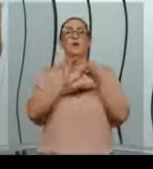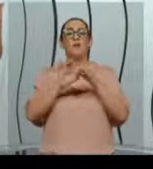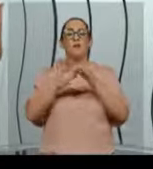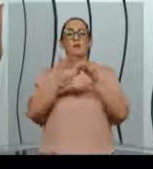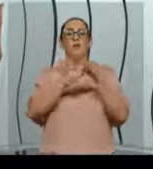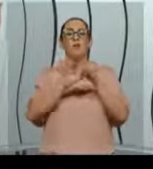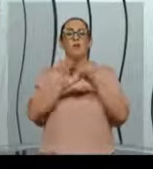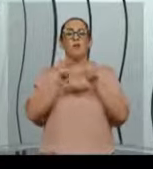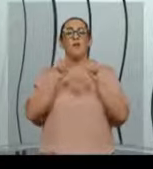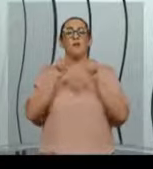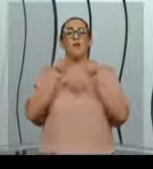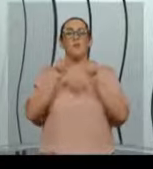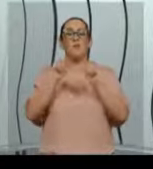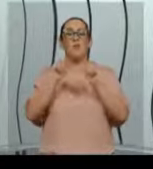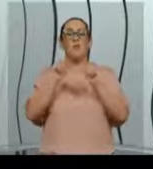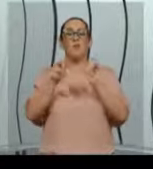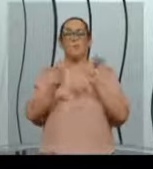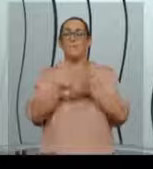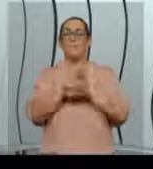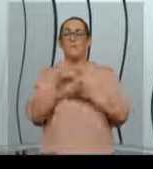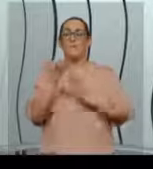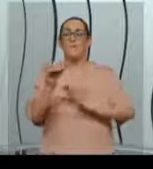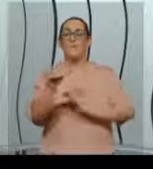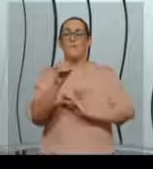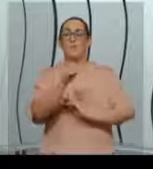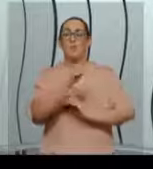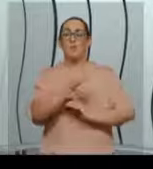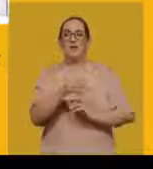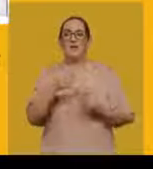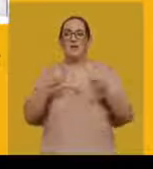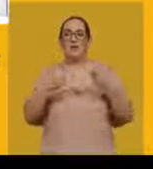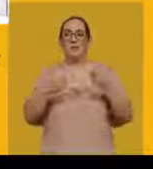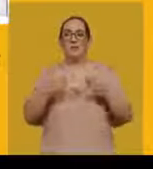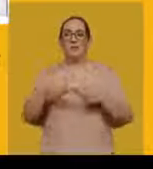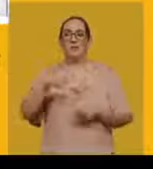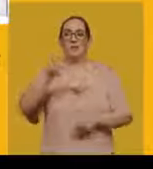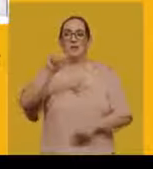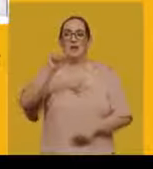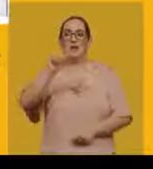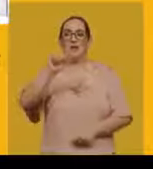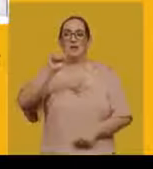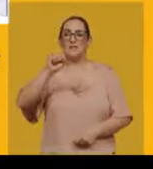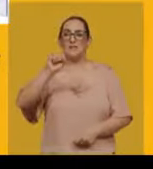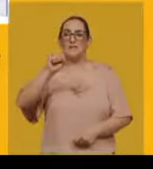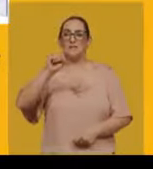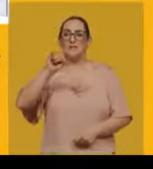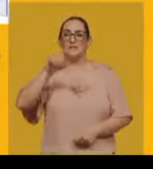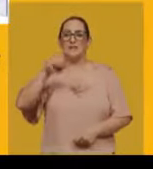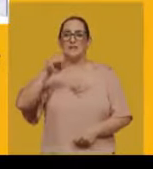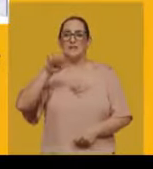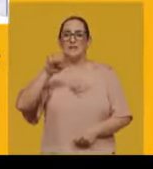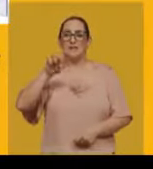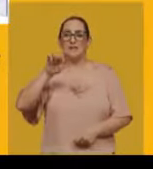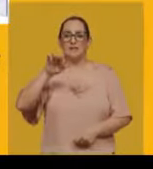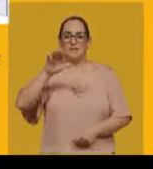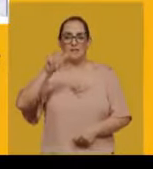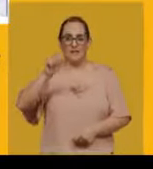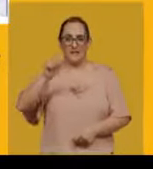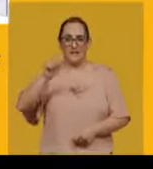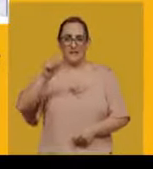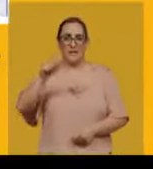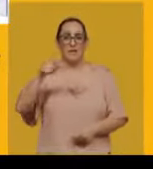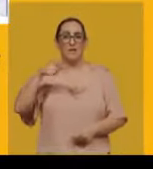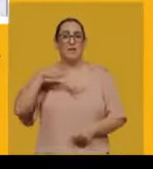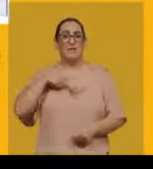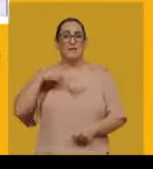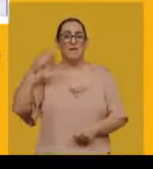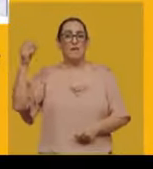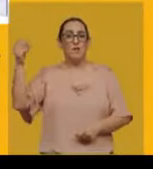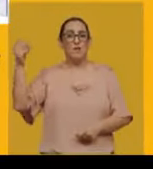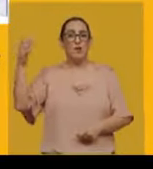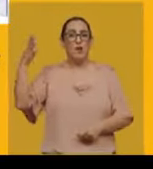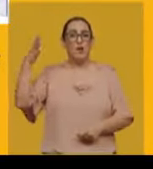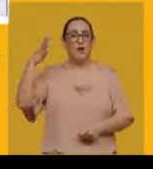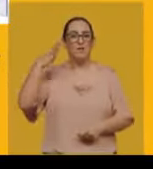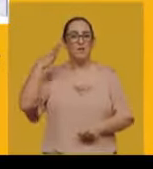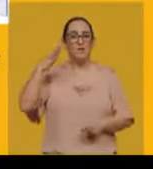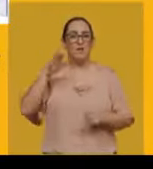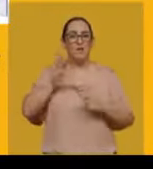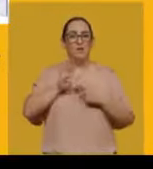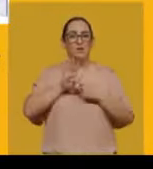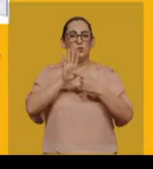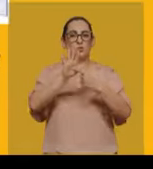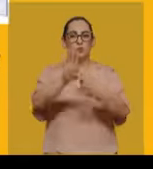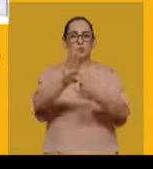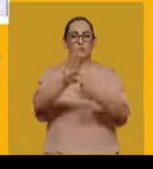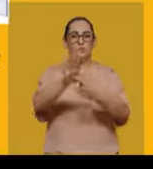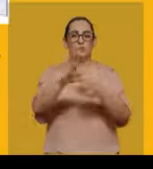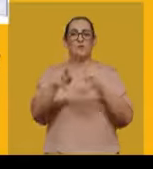que a molécula seja assimétrica, ou seja, ela vai ter um reflexo nós chamamos ele